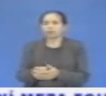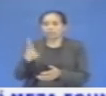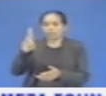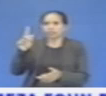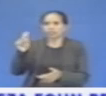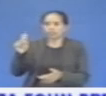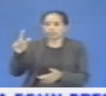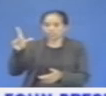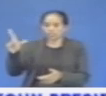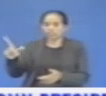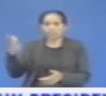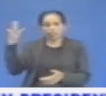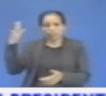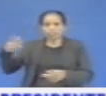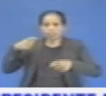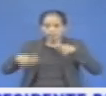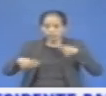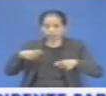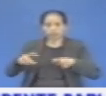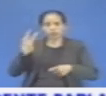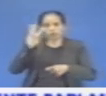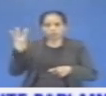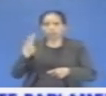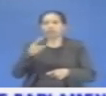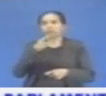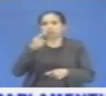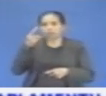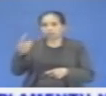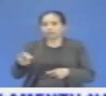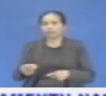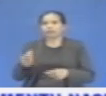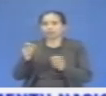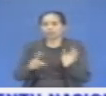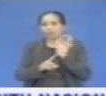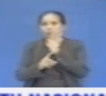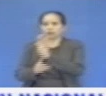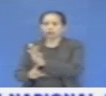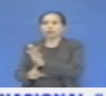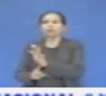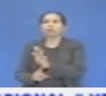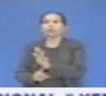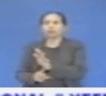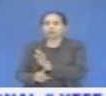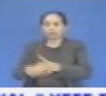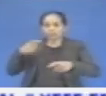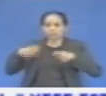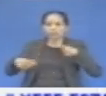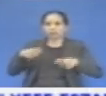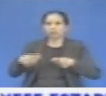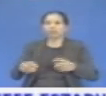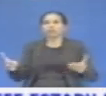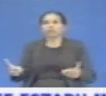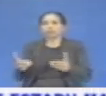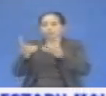tela e a Tribunal Distrital Dili quarta-feira semana ne hateten. Nia parte se hatama recurso ba Tribunal Recurso contra